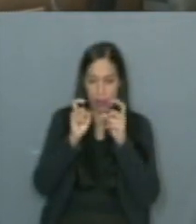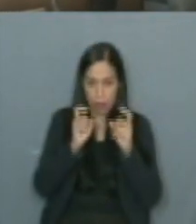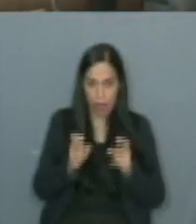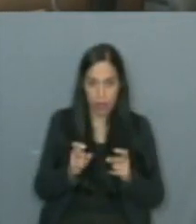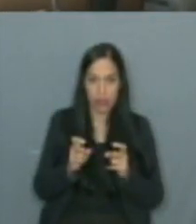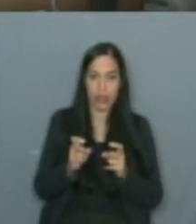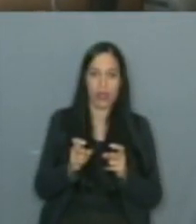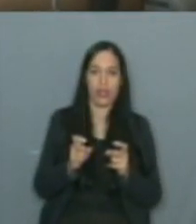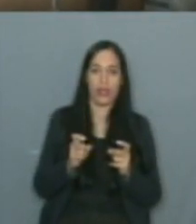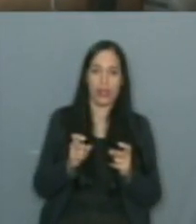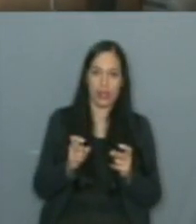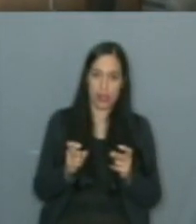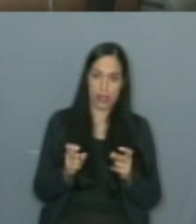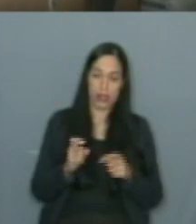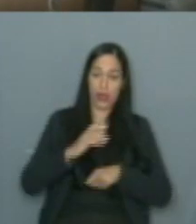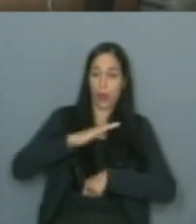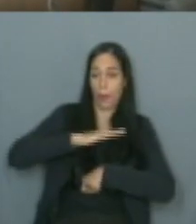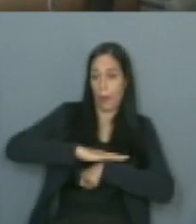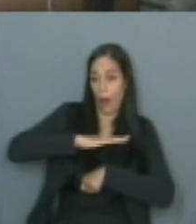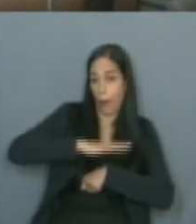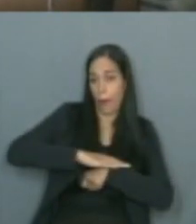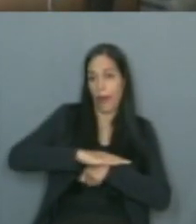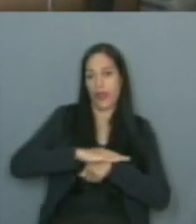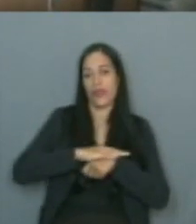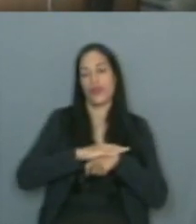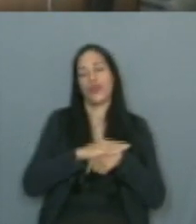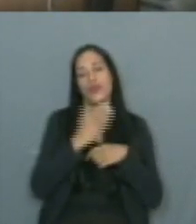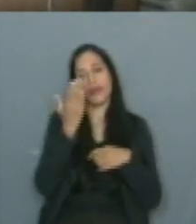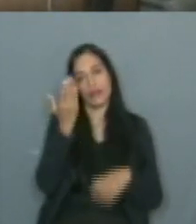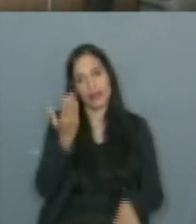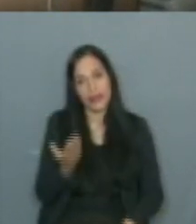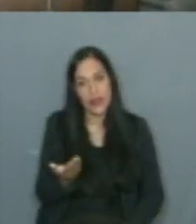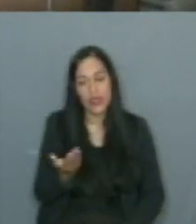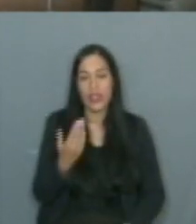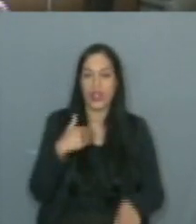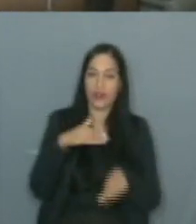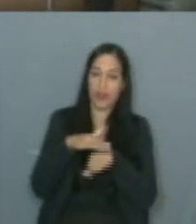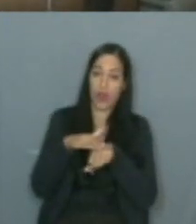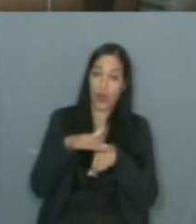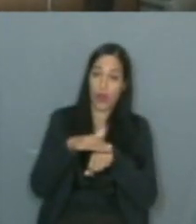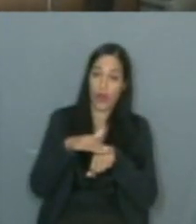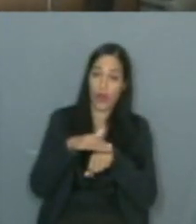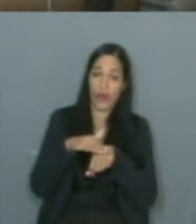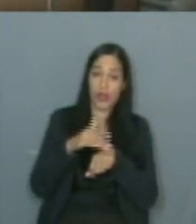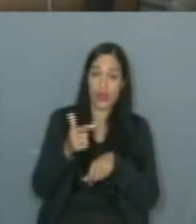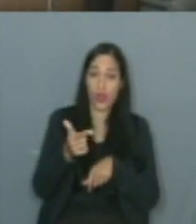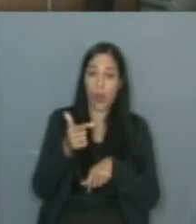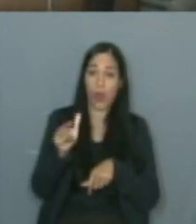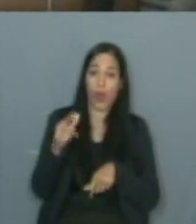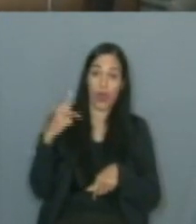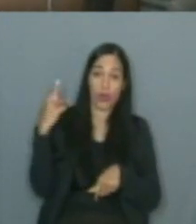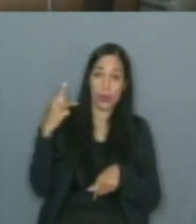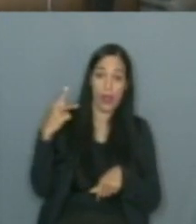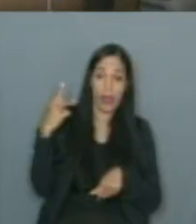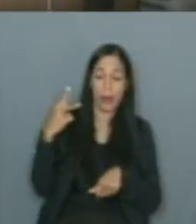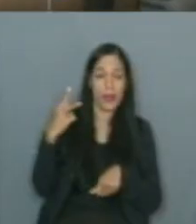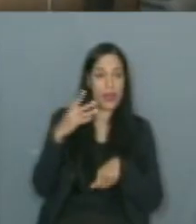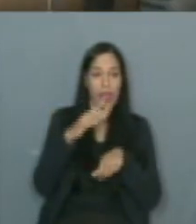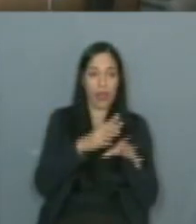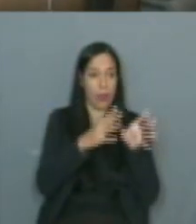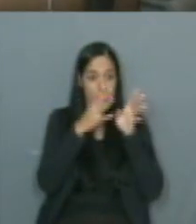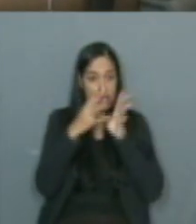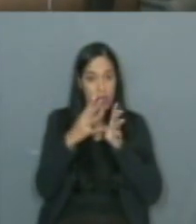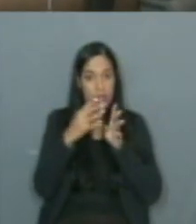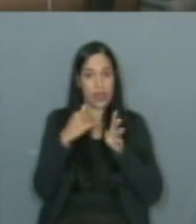a senhora, eu vi que no momento que eu estava falando, a senhora estava conversando com outro parlamentar e não prestou tanta atenção no que eu